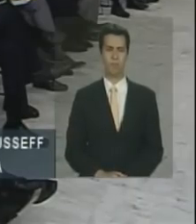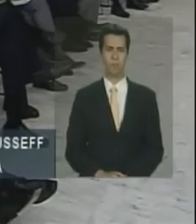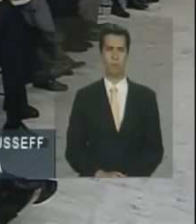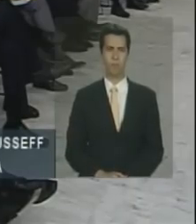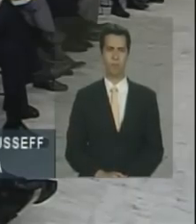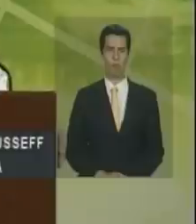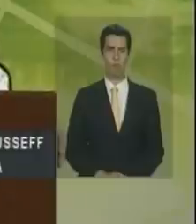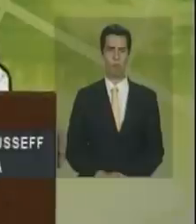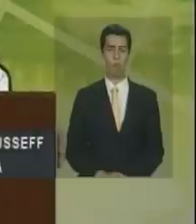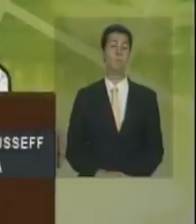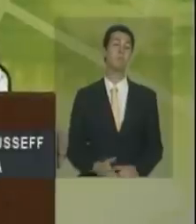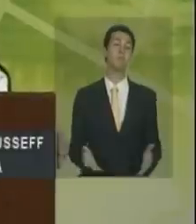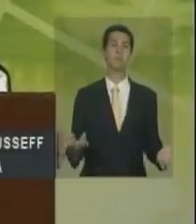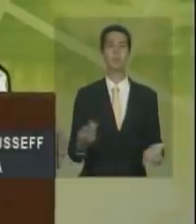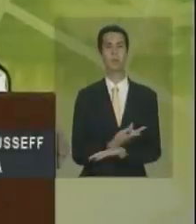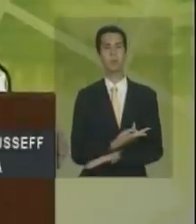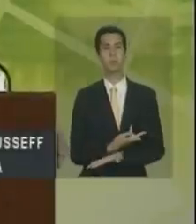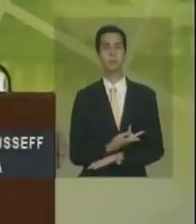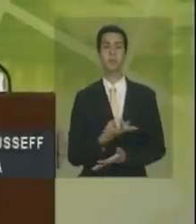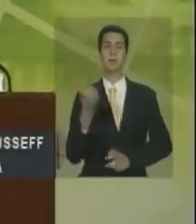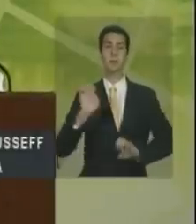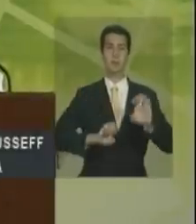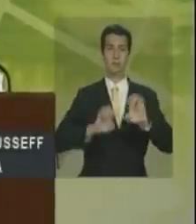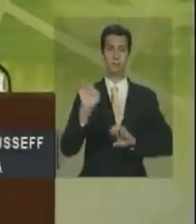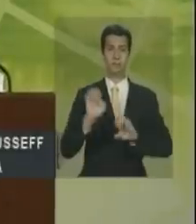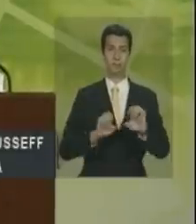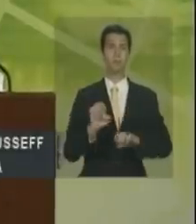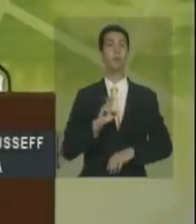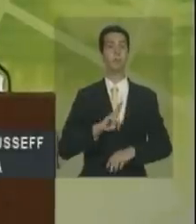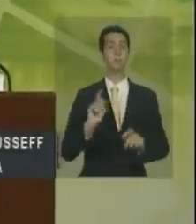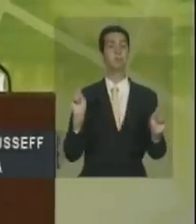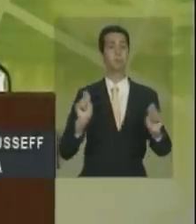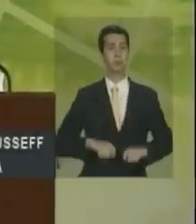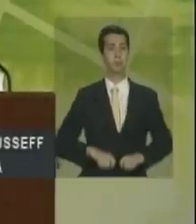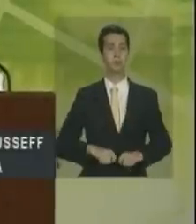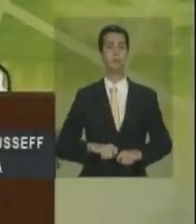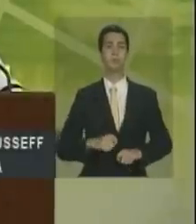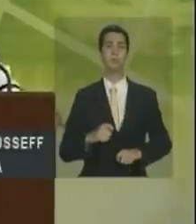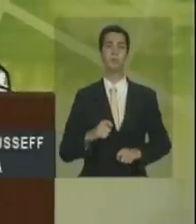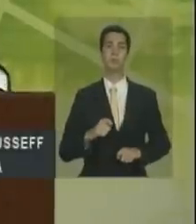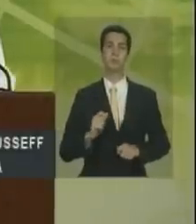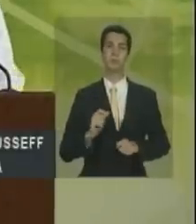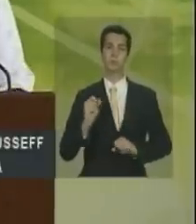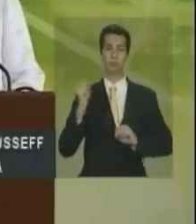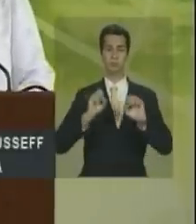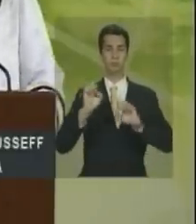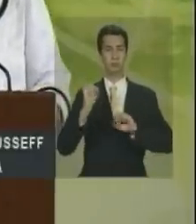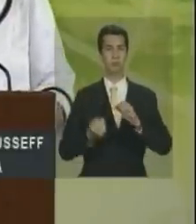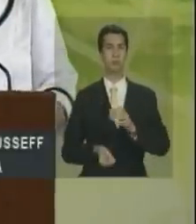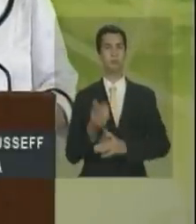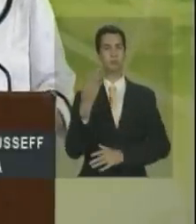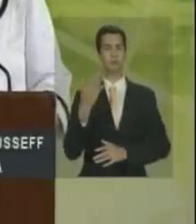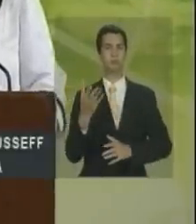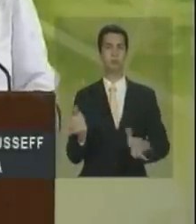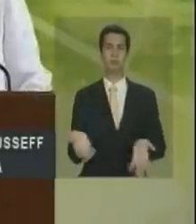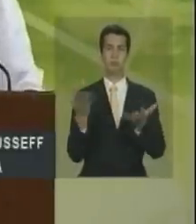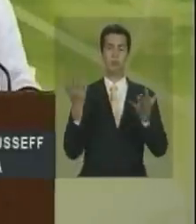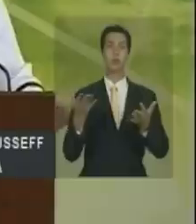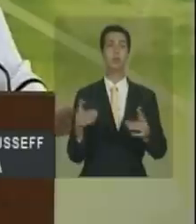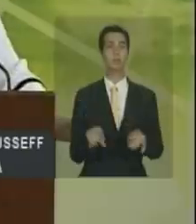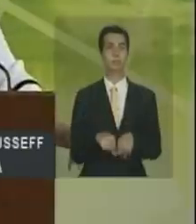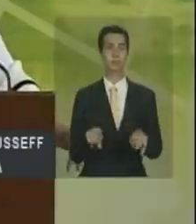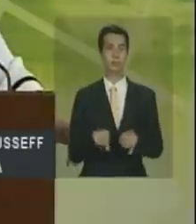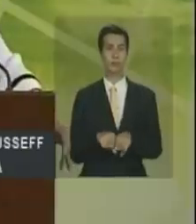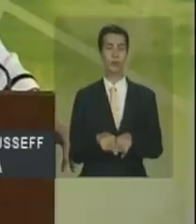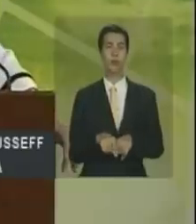Com isto, as empresas vão poder investir na expansão da produção, na modernização